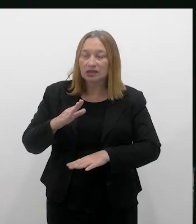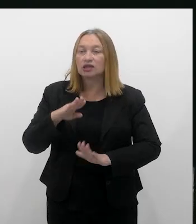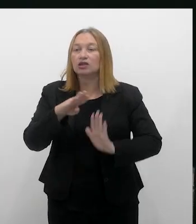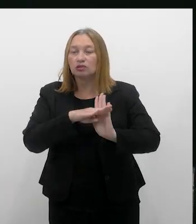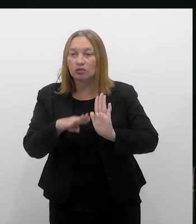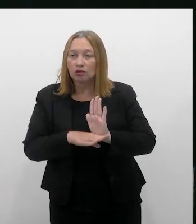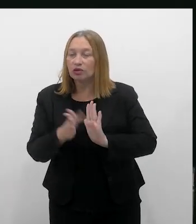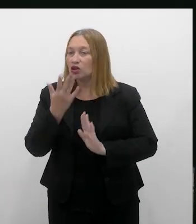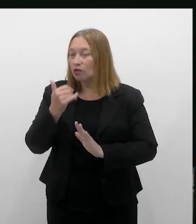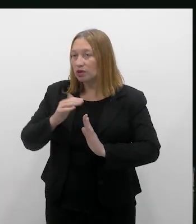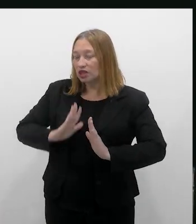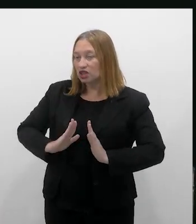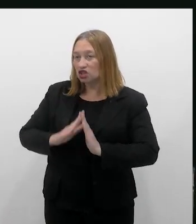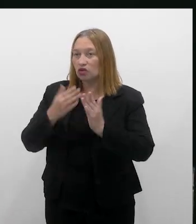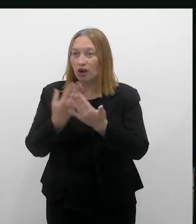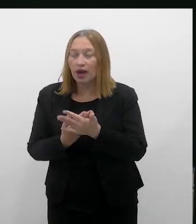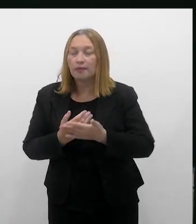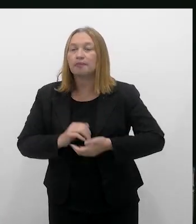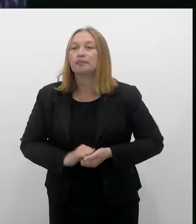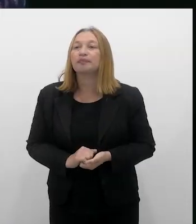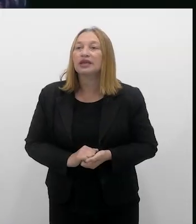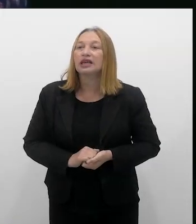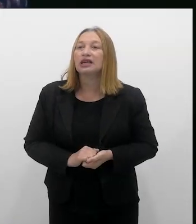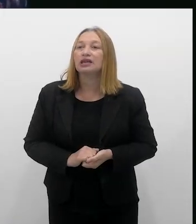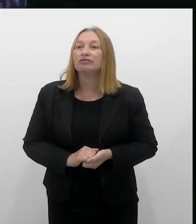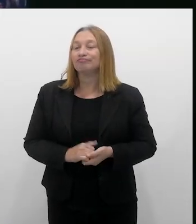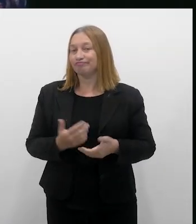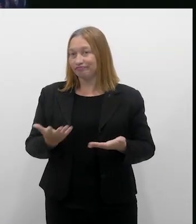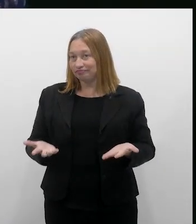também no programa de alimentação escolar.